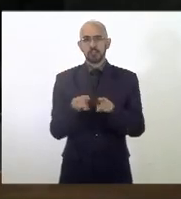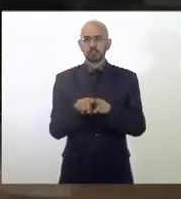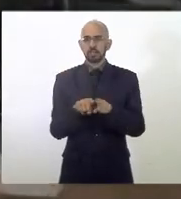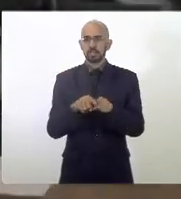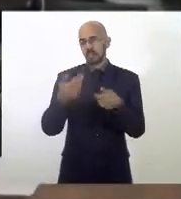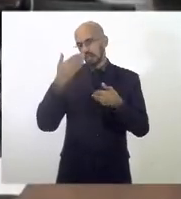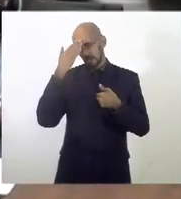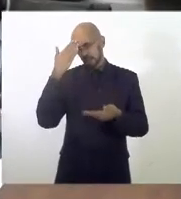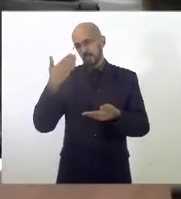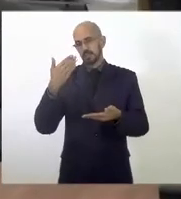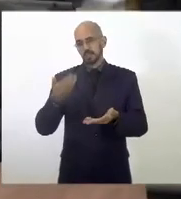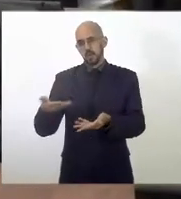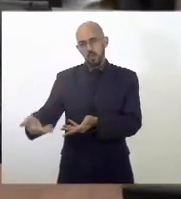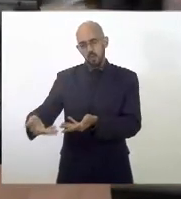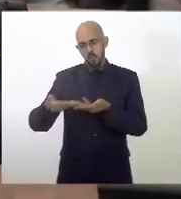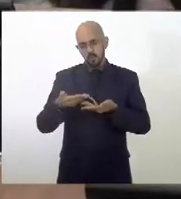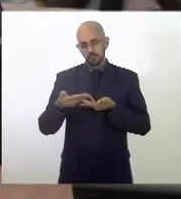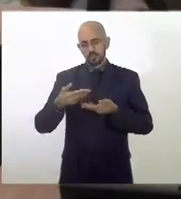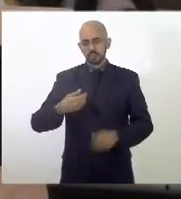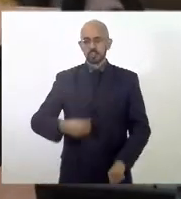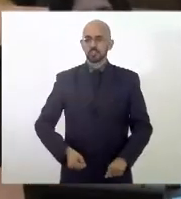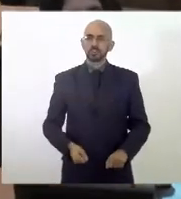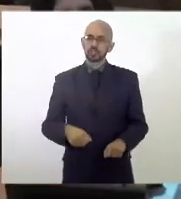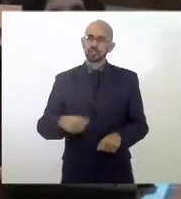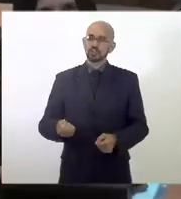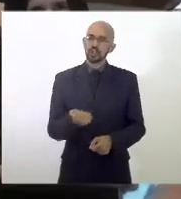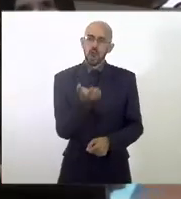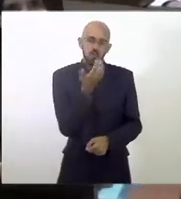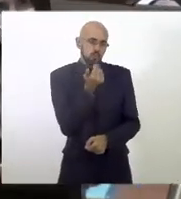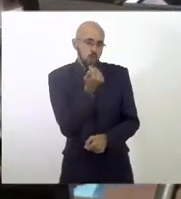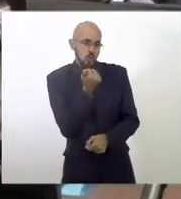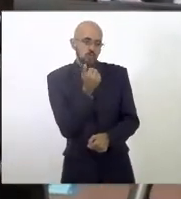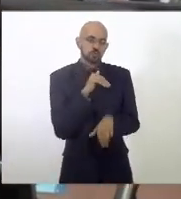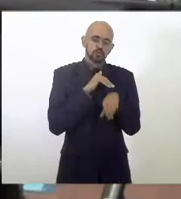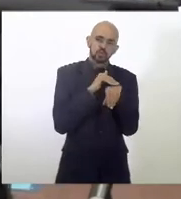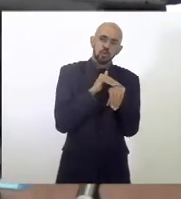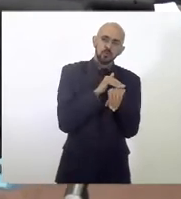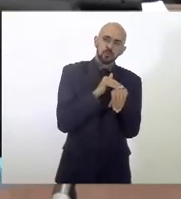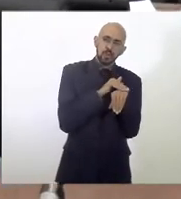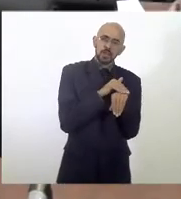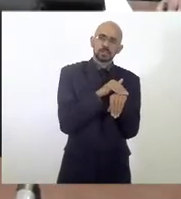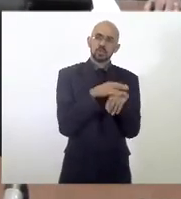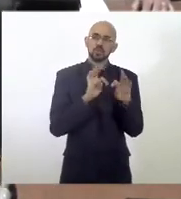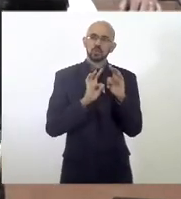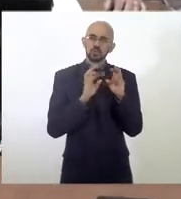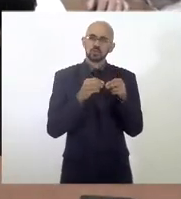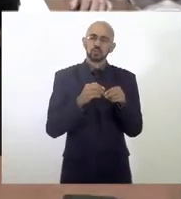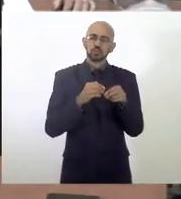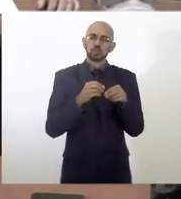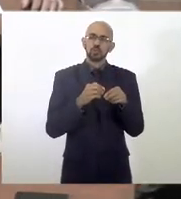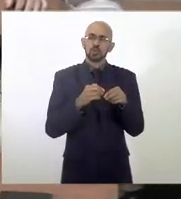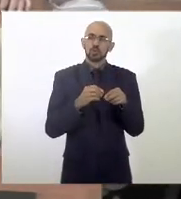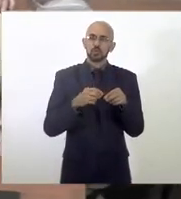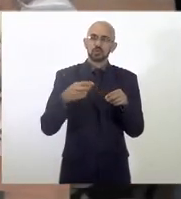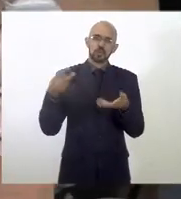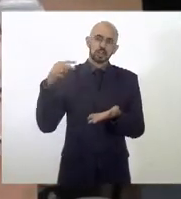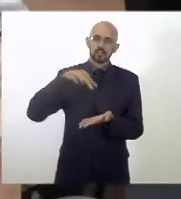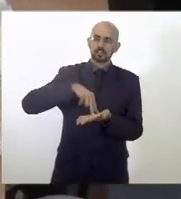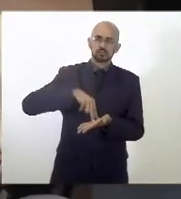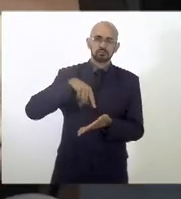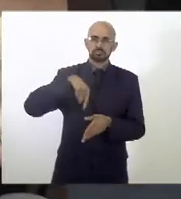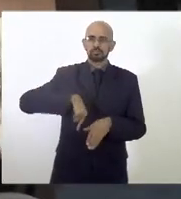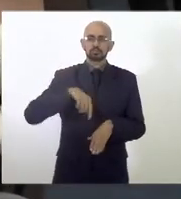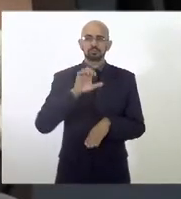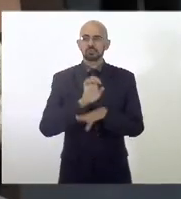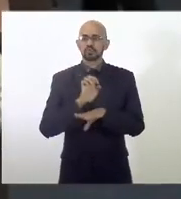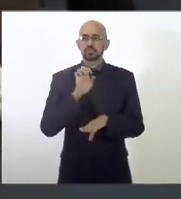os convites que têm recebido da presença de almoço, de conversas, com todas as forças presentes aqui no nosso Estado. Vocês têm um